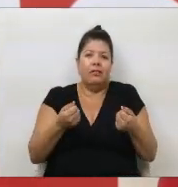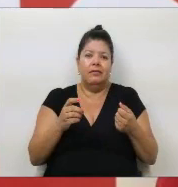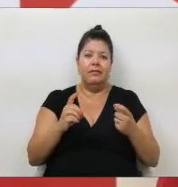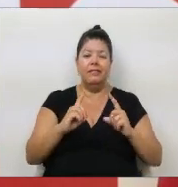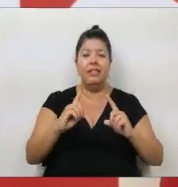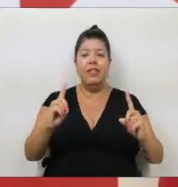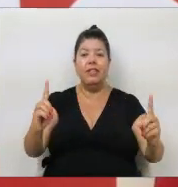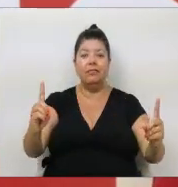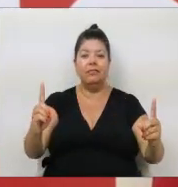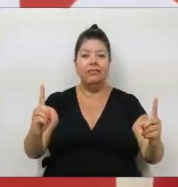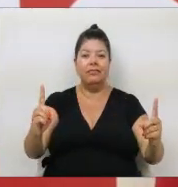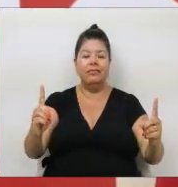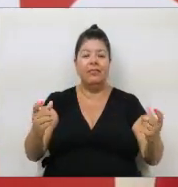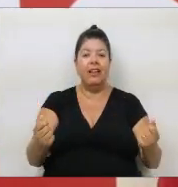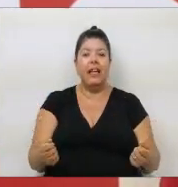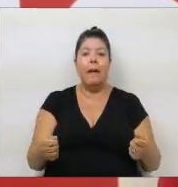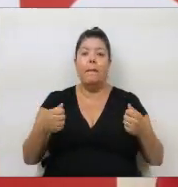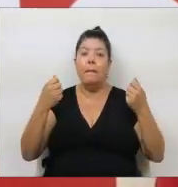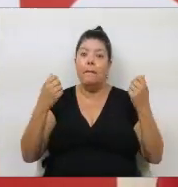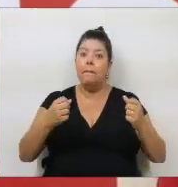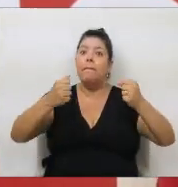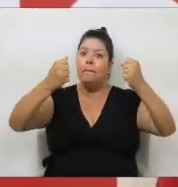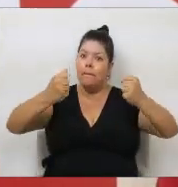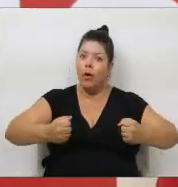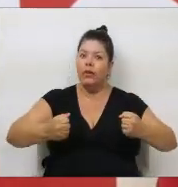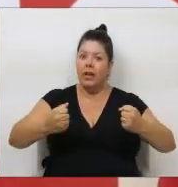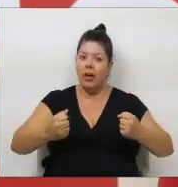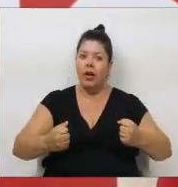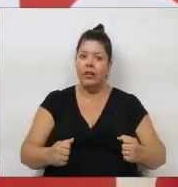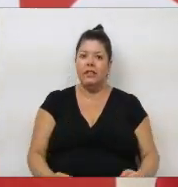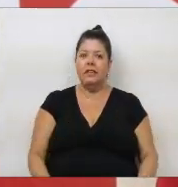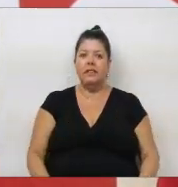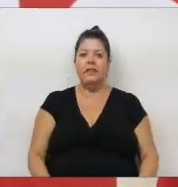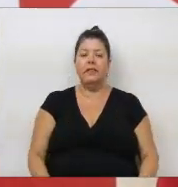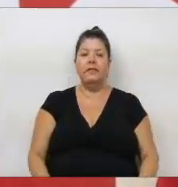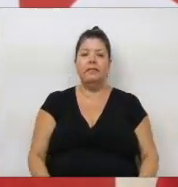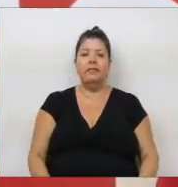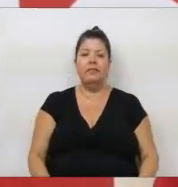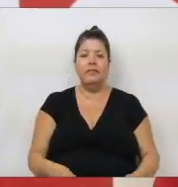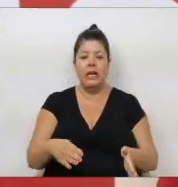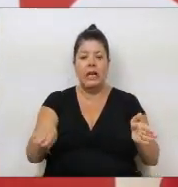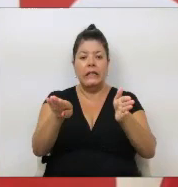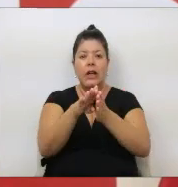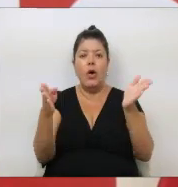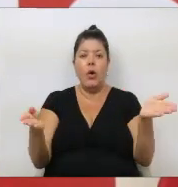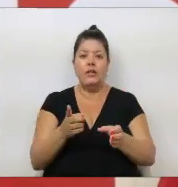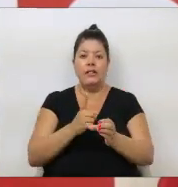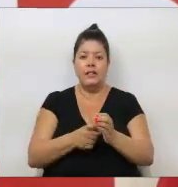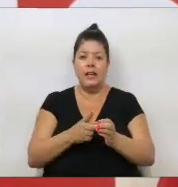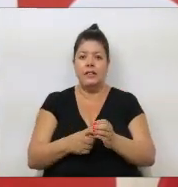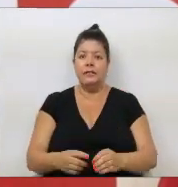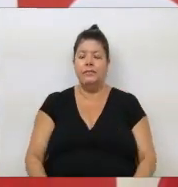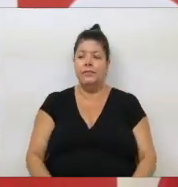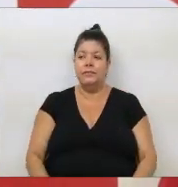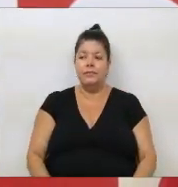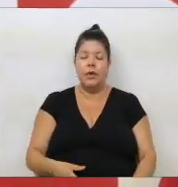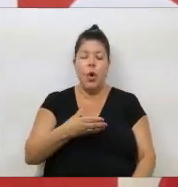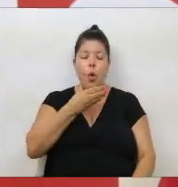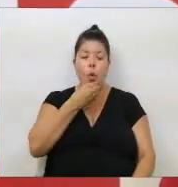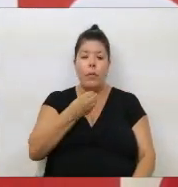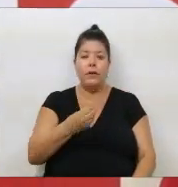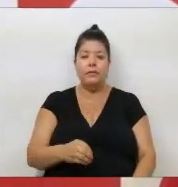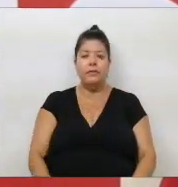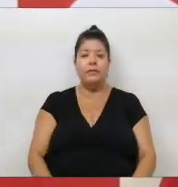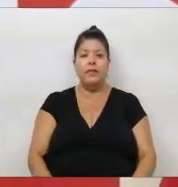e muito mais poderosa do que está sendo até hoje na nossa cidade. Certo. Na questão